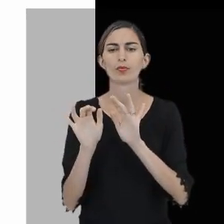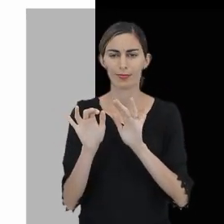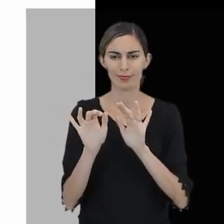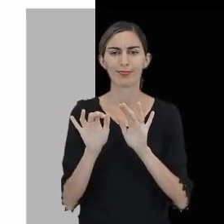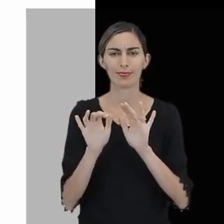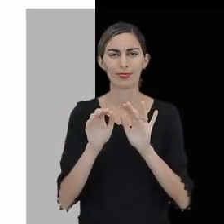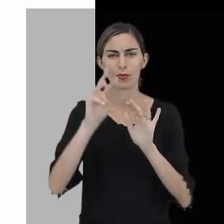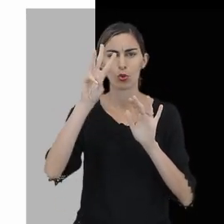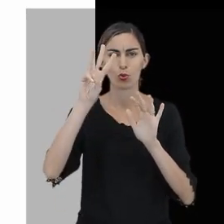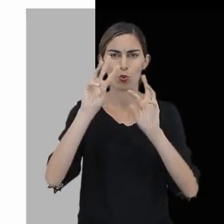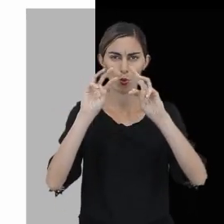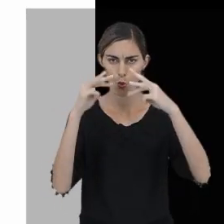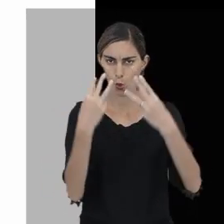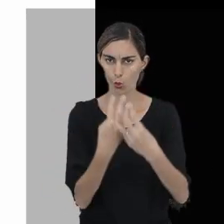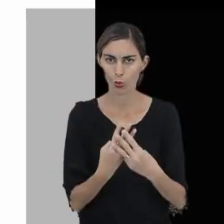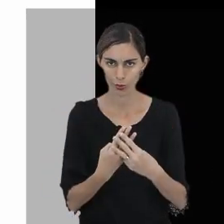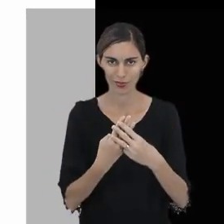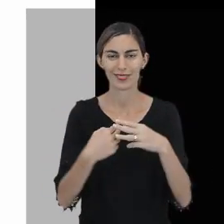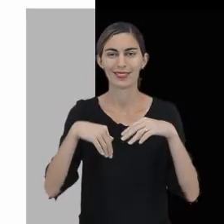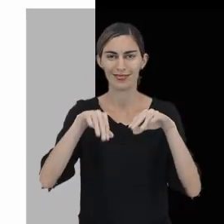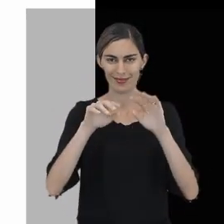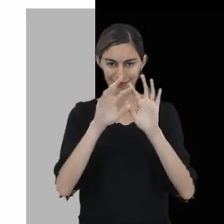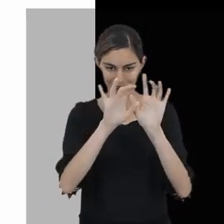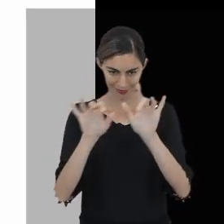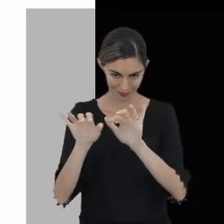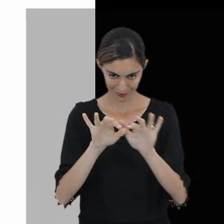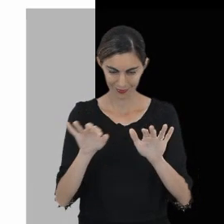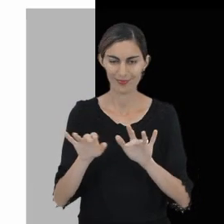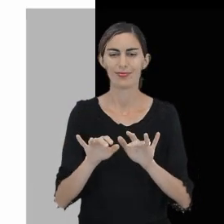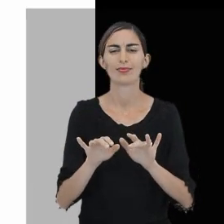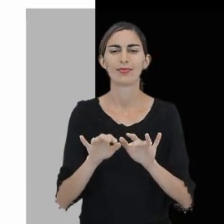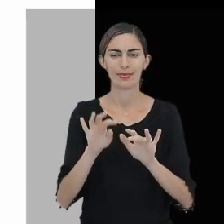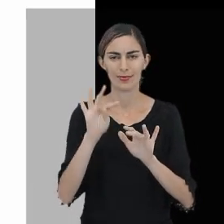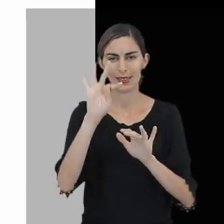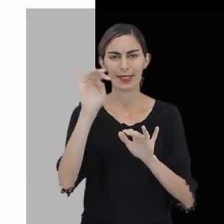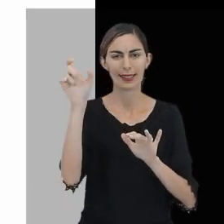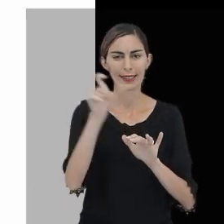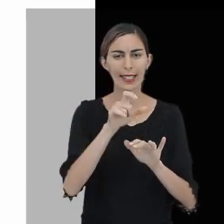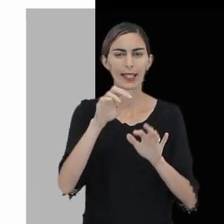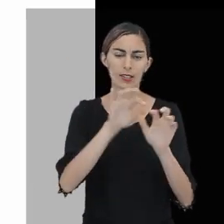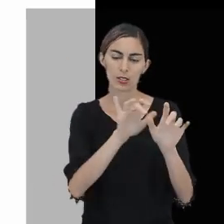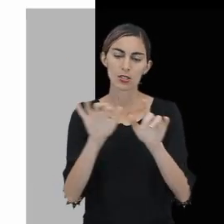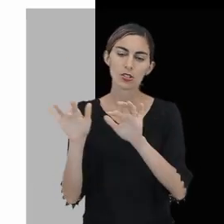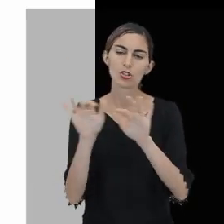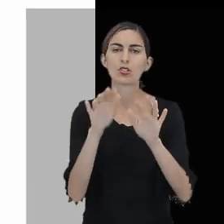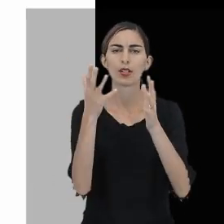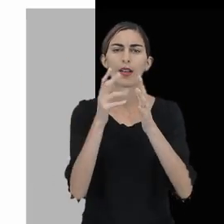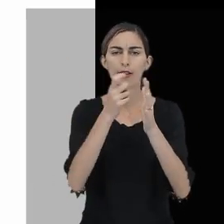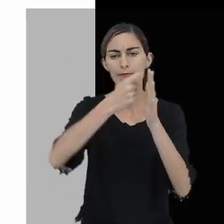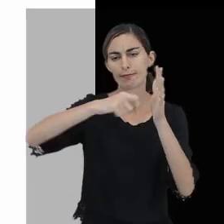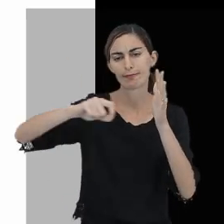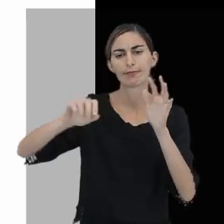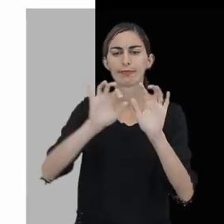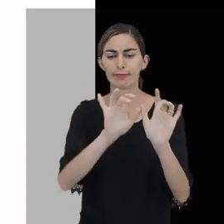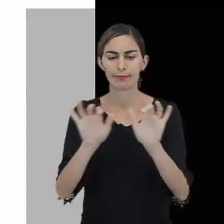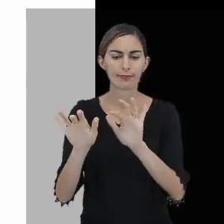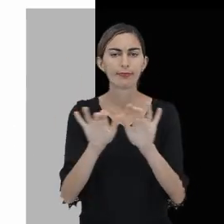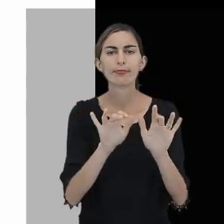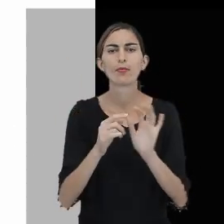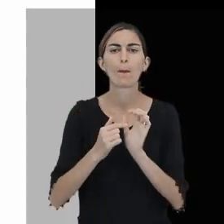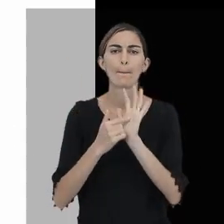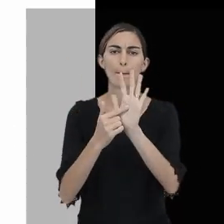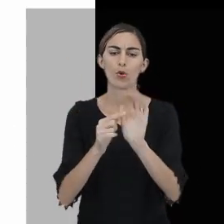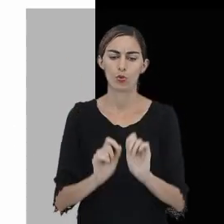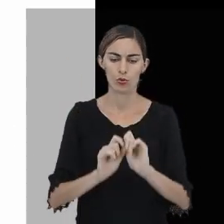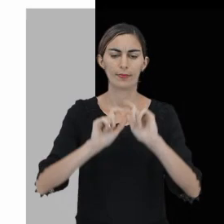hello world certo nesse nesse atributo aquilo que esteve o chamado tag se você digita o que você quer escrever nada tudo o que você quer que